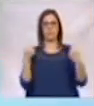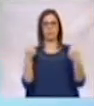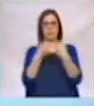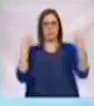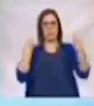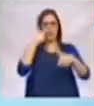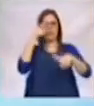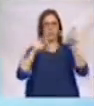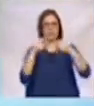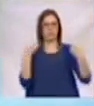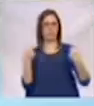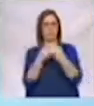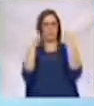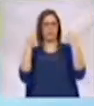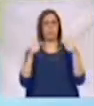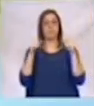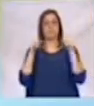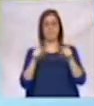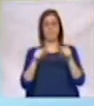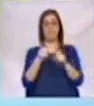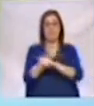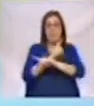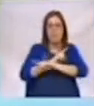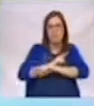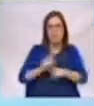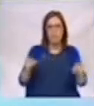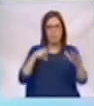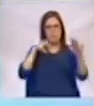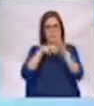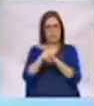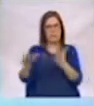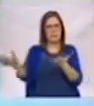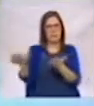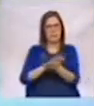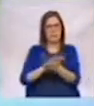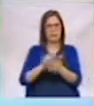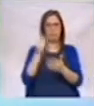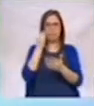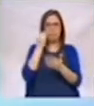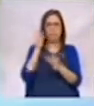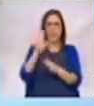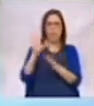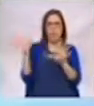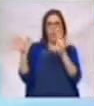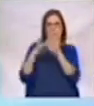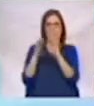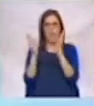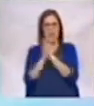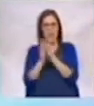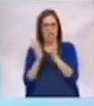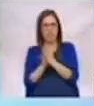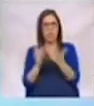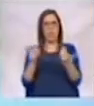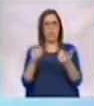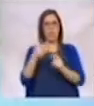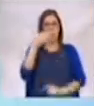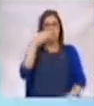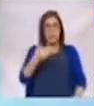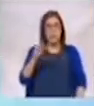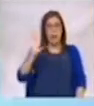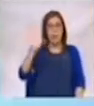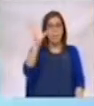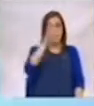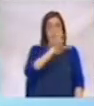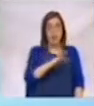verdadeiro choque de civilizações. Ao sinalizar e proibir a entrada por via da nacionalidade associada à religião de